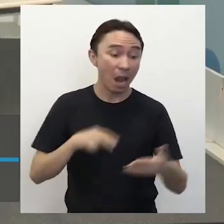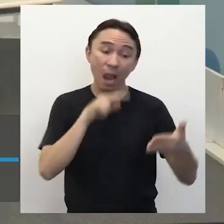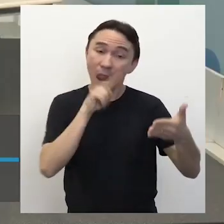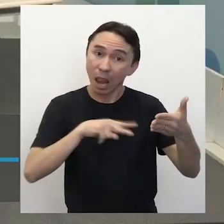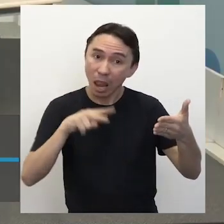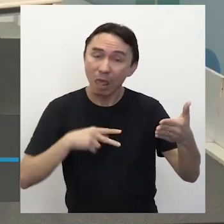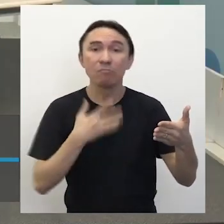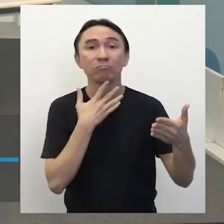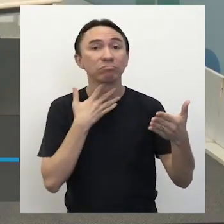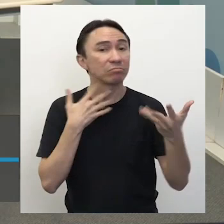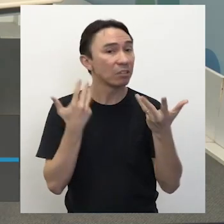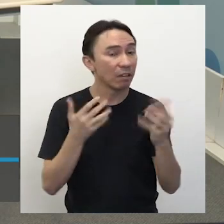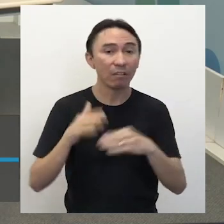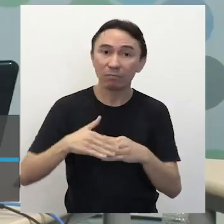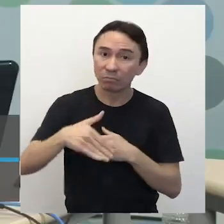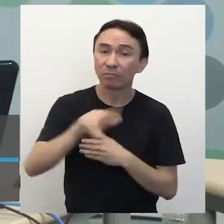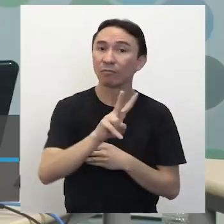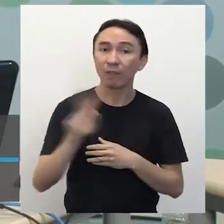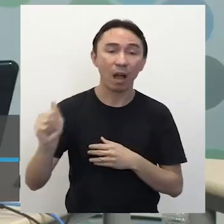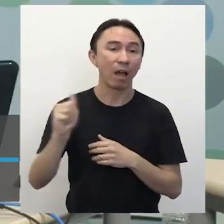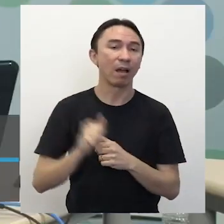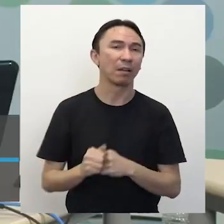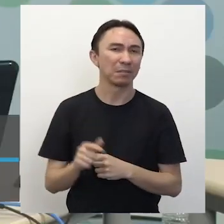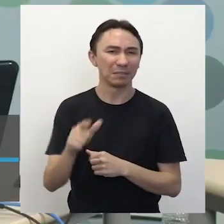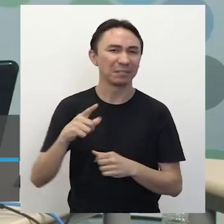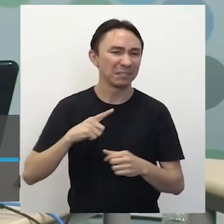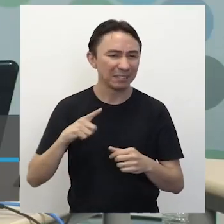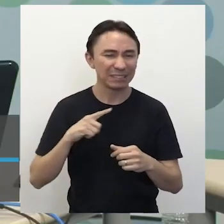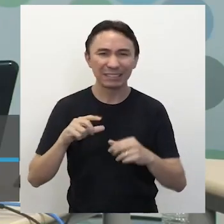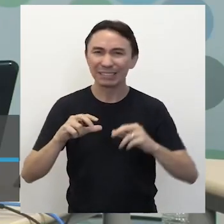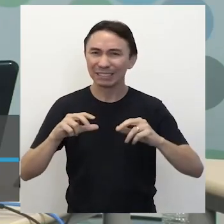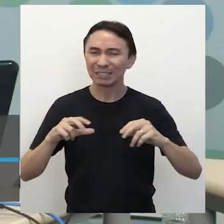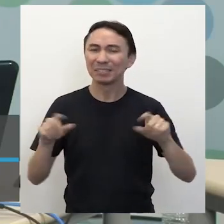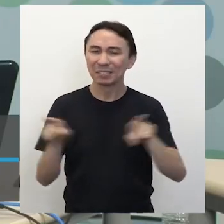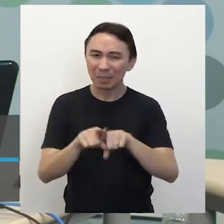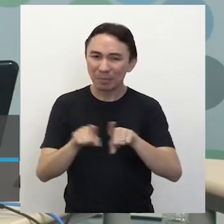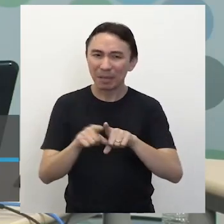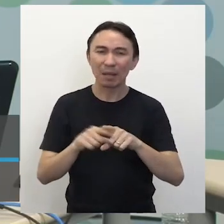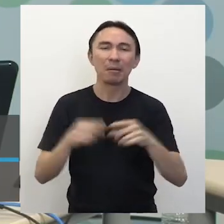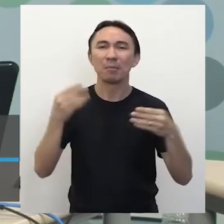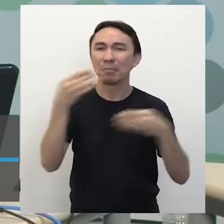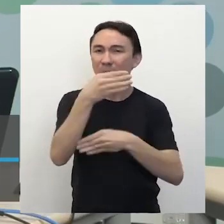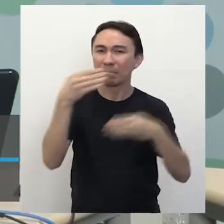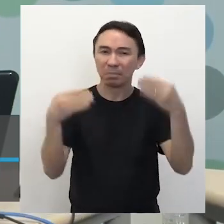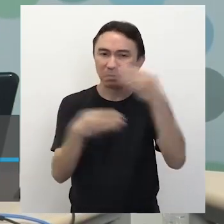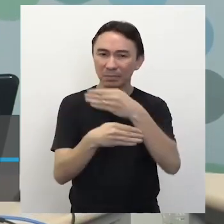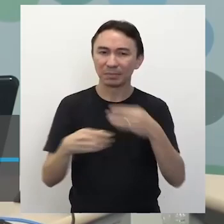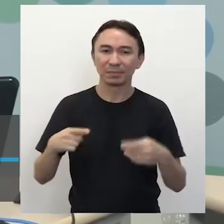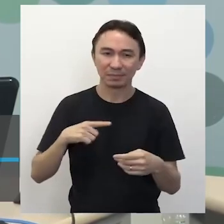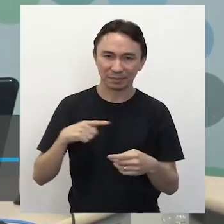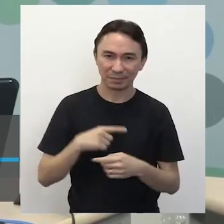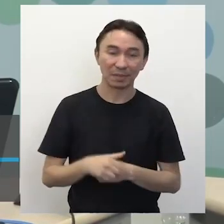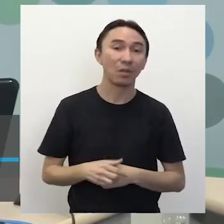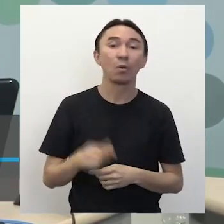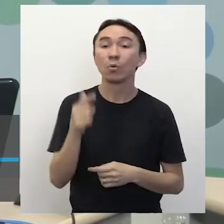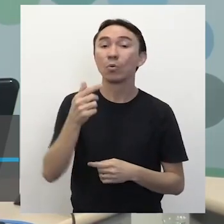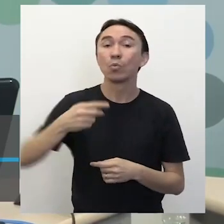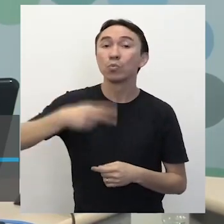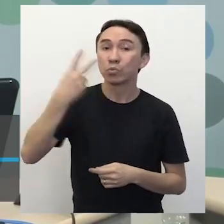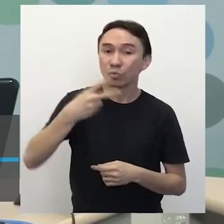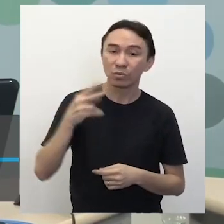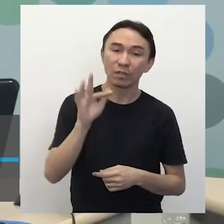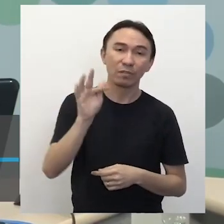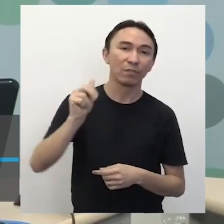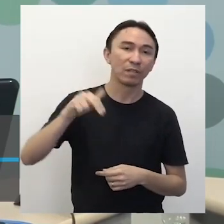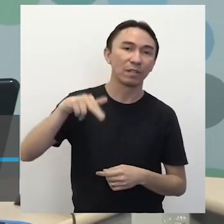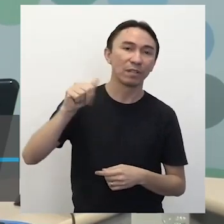aqui uma deixa sobre o alienista. Sim. E aí depois vocês vão ver nos slides que tem até uma sinopse. Agora vamos ver a segunda fanart? Vamos ver a